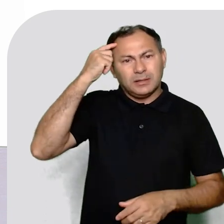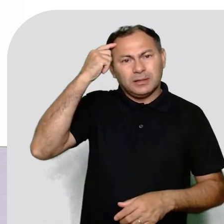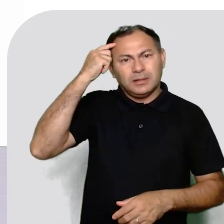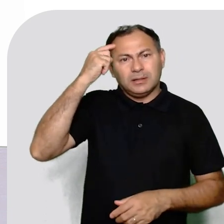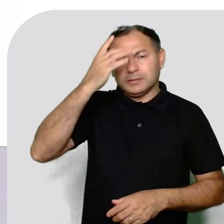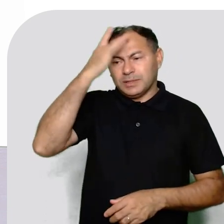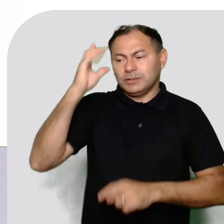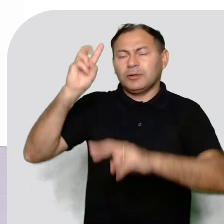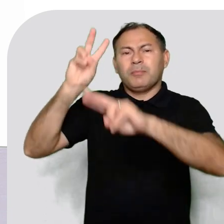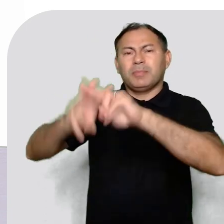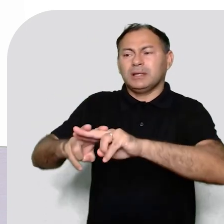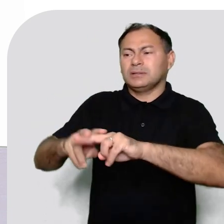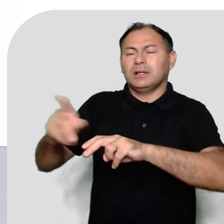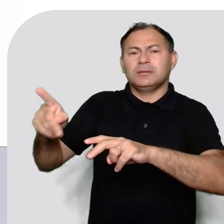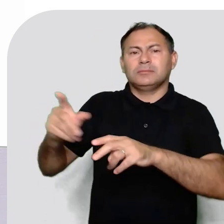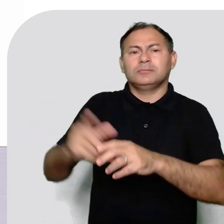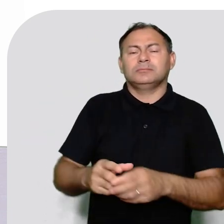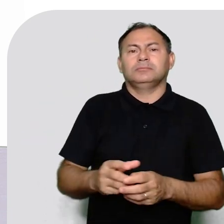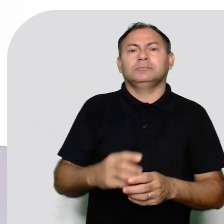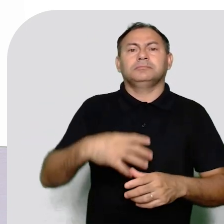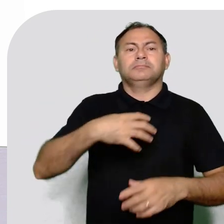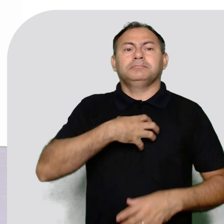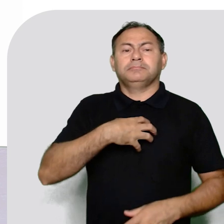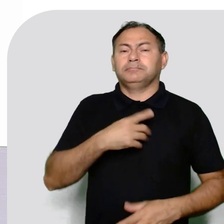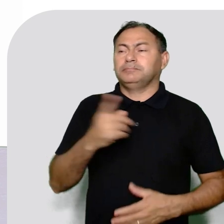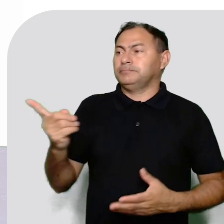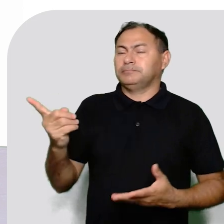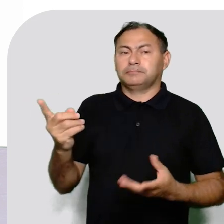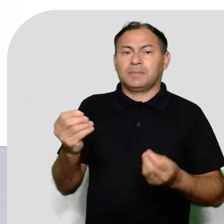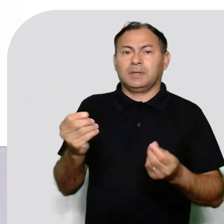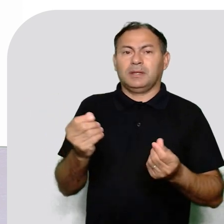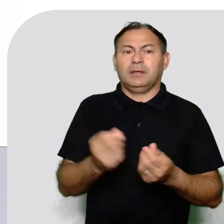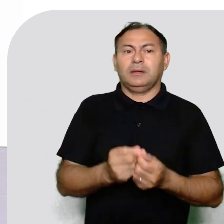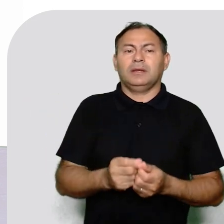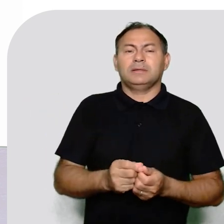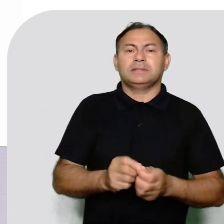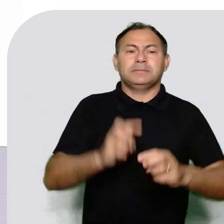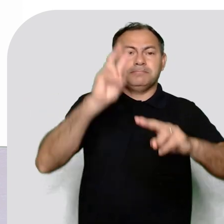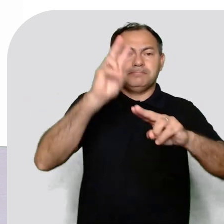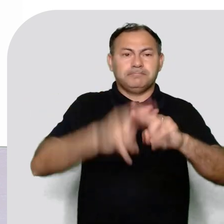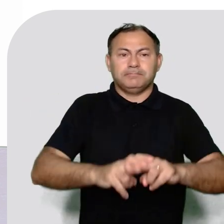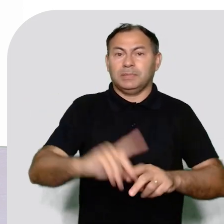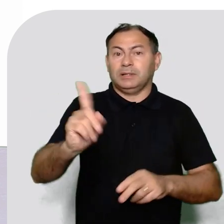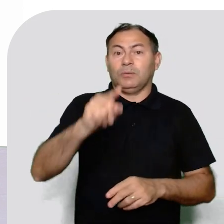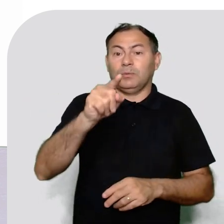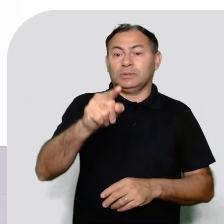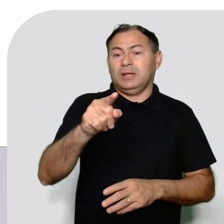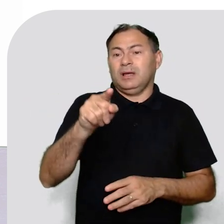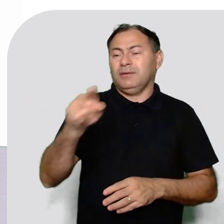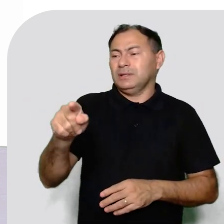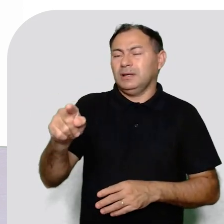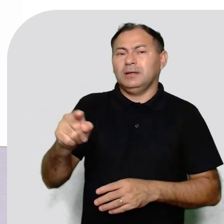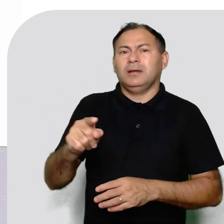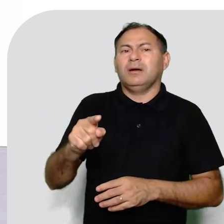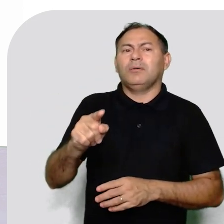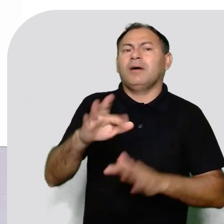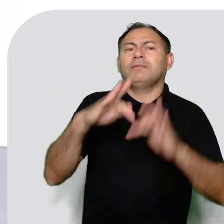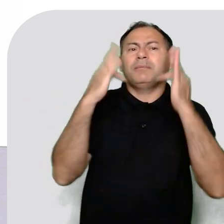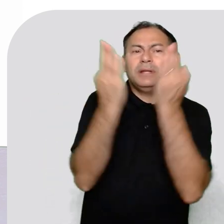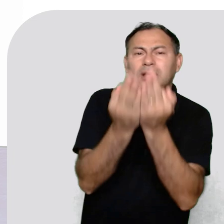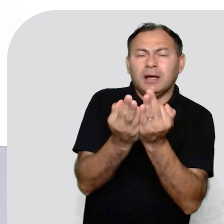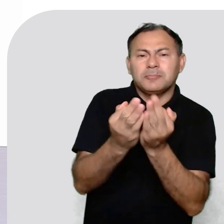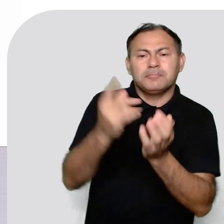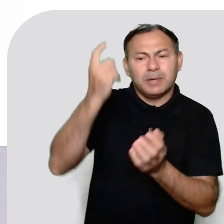nos encarcerados, né? Por uma situação de prisão, não você, um